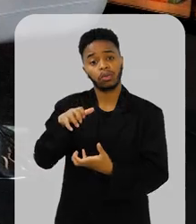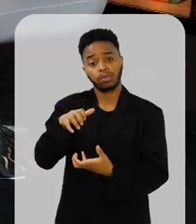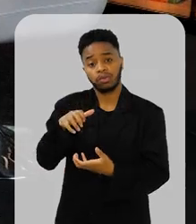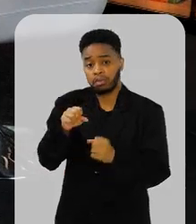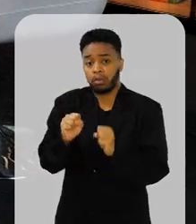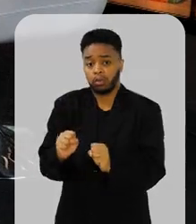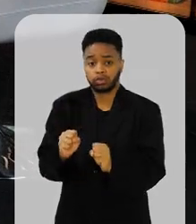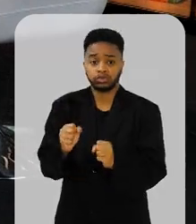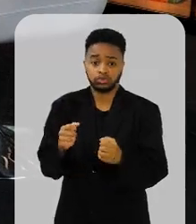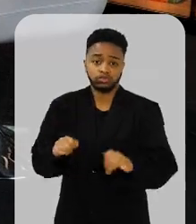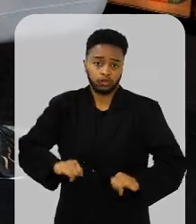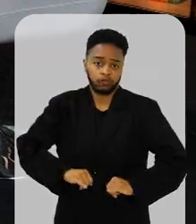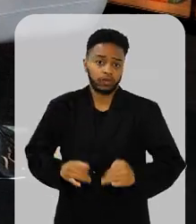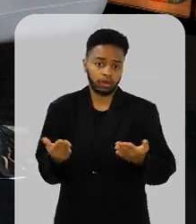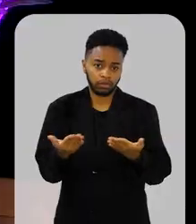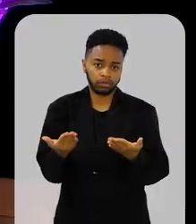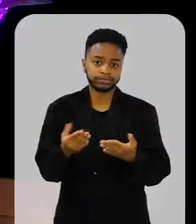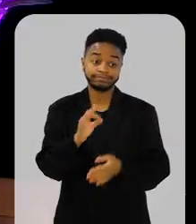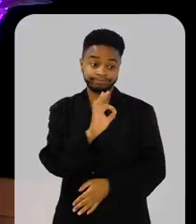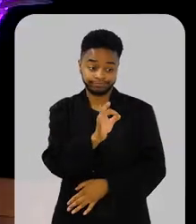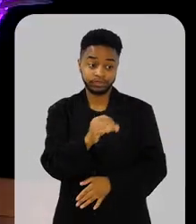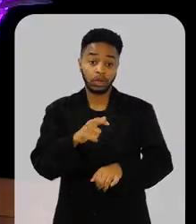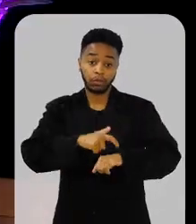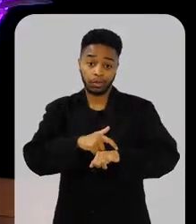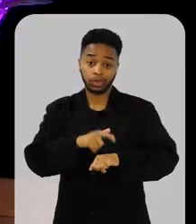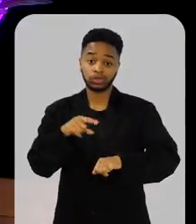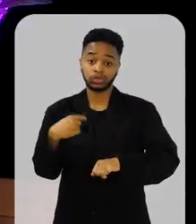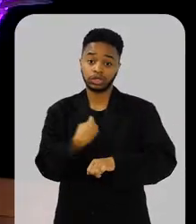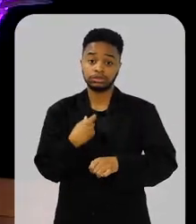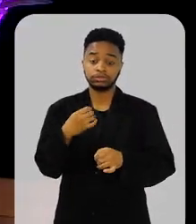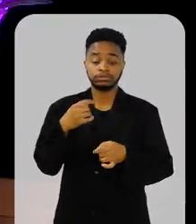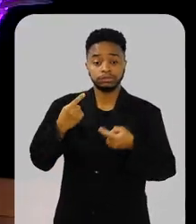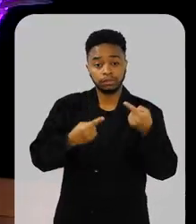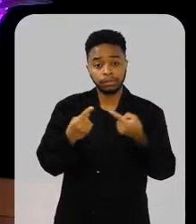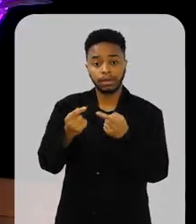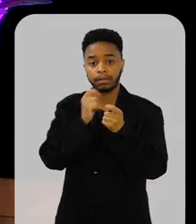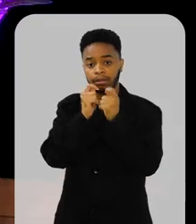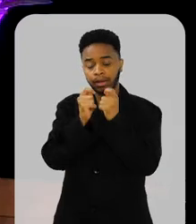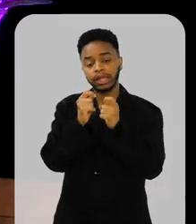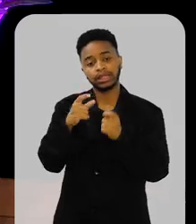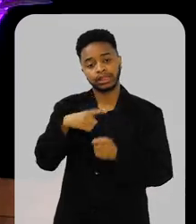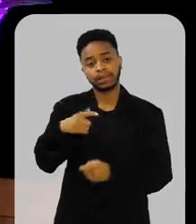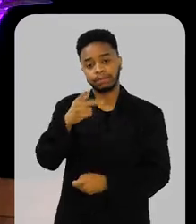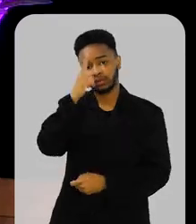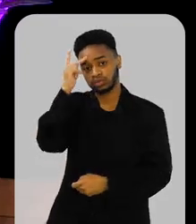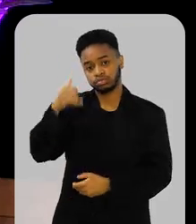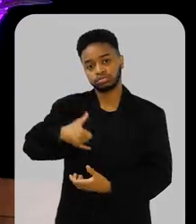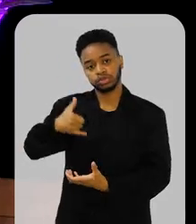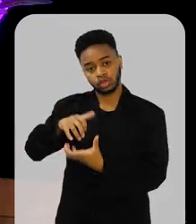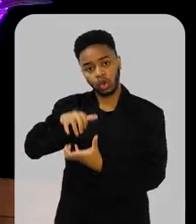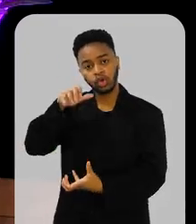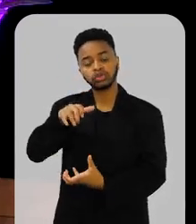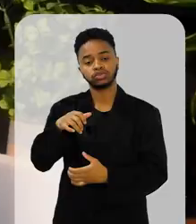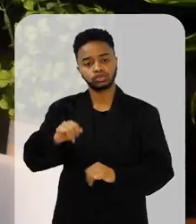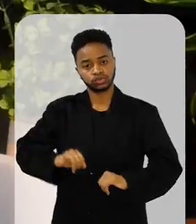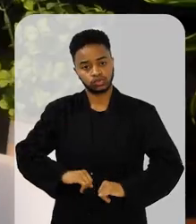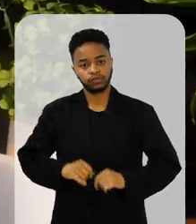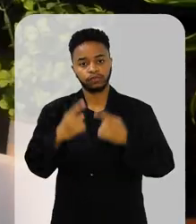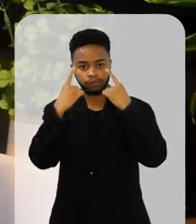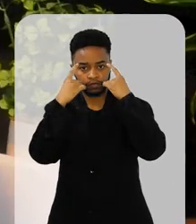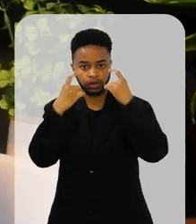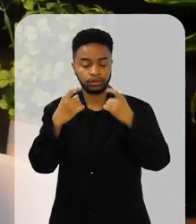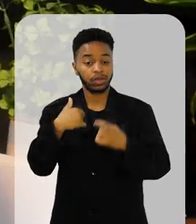ter sofrido? Exatamente. No momento que a gente está nesse programa, muitos idosos estão sofrendo violência. E acho que a doutora Fátima também